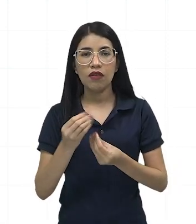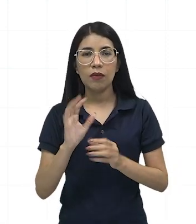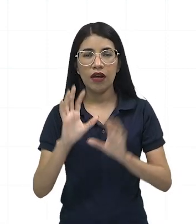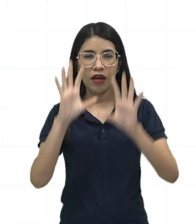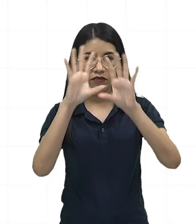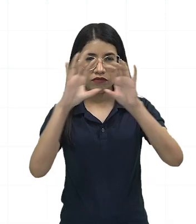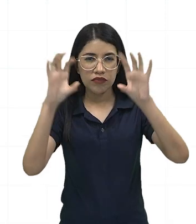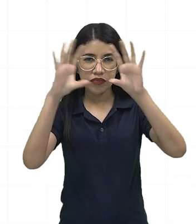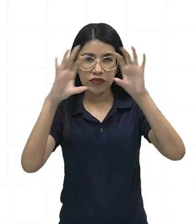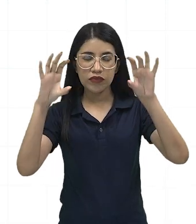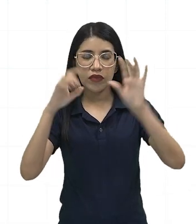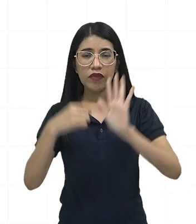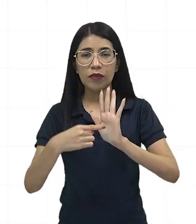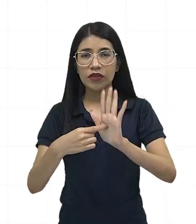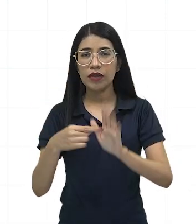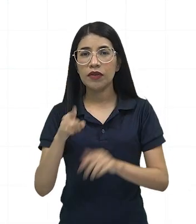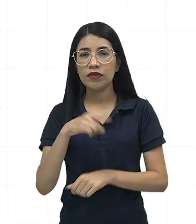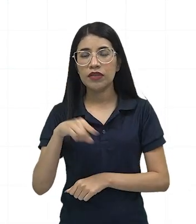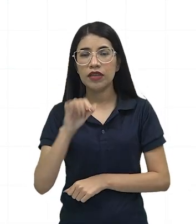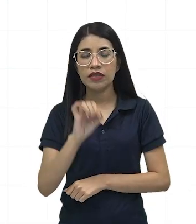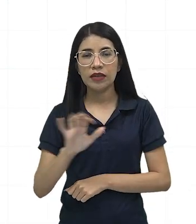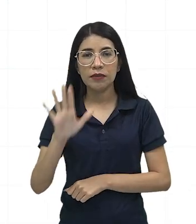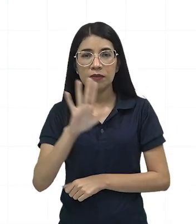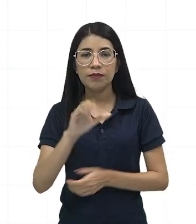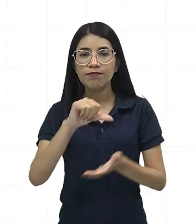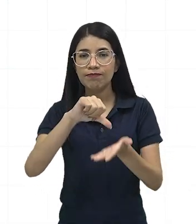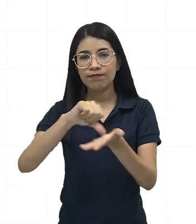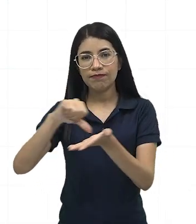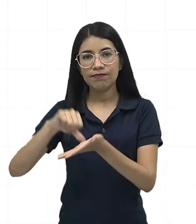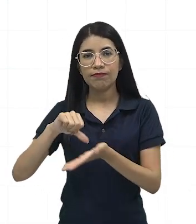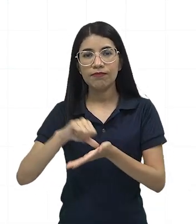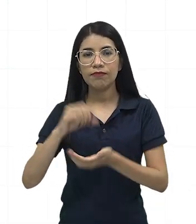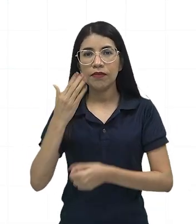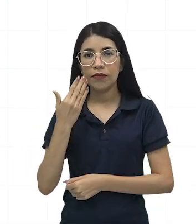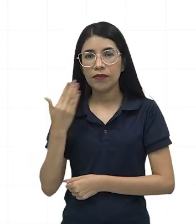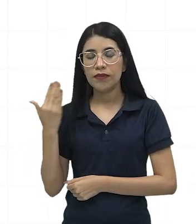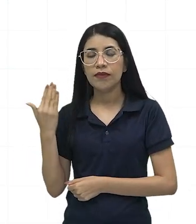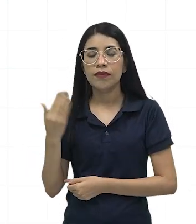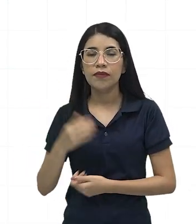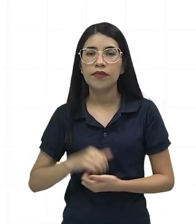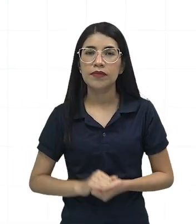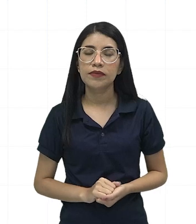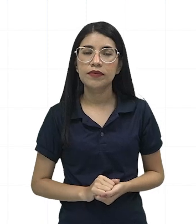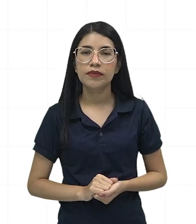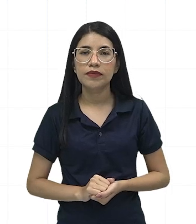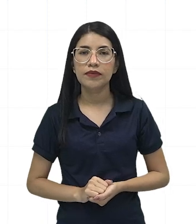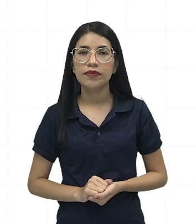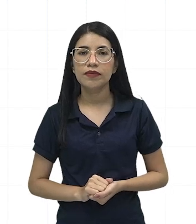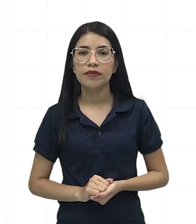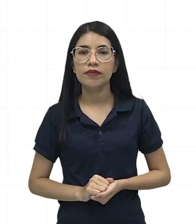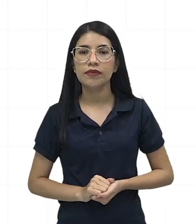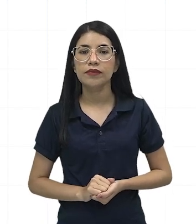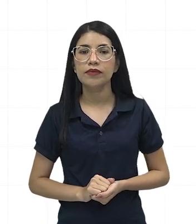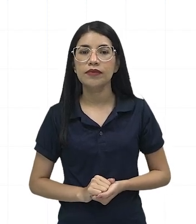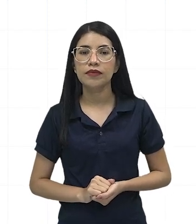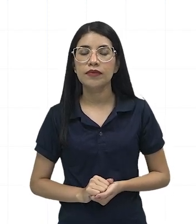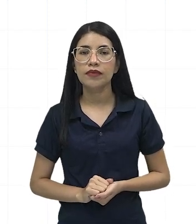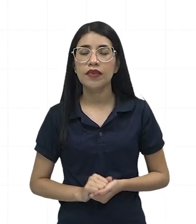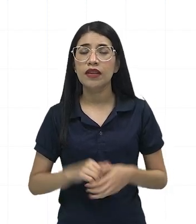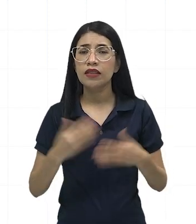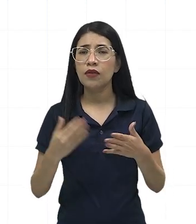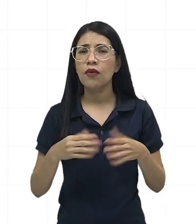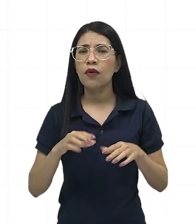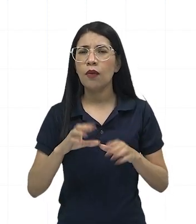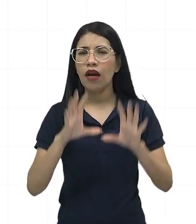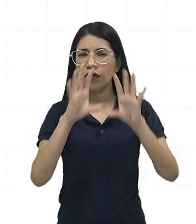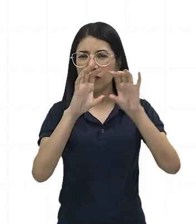eu trouxe aqui, ó, a imagem do mapa do Brasil. Quais são essas massas e